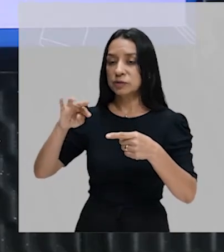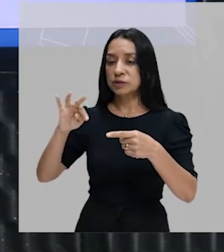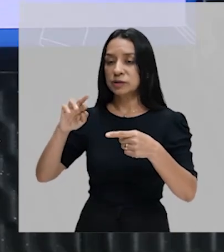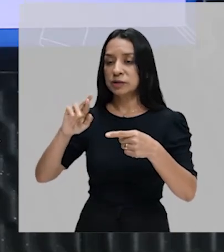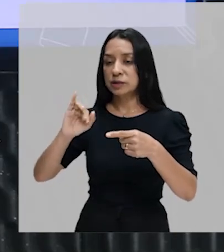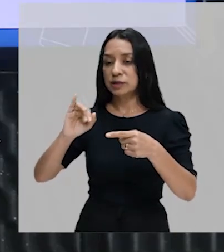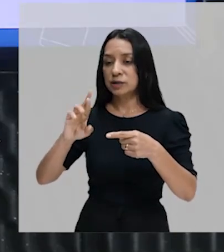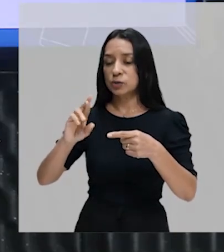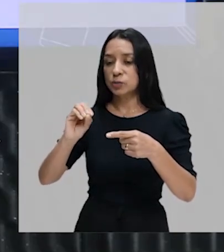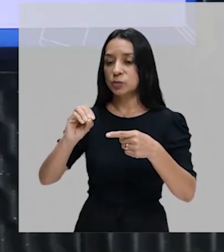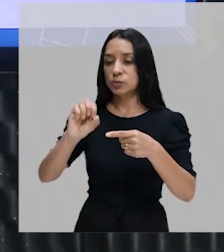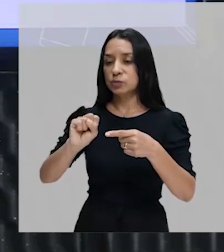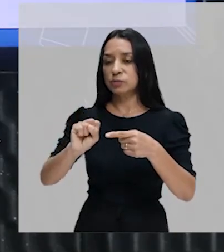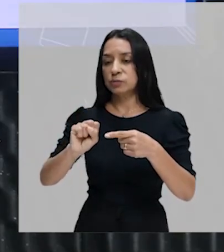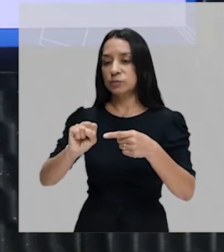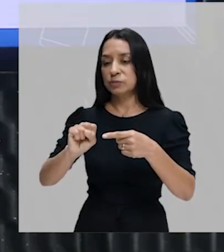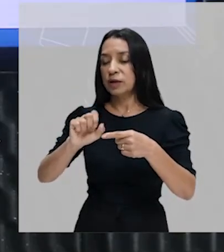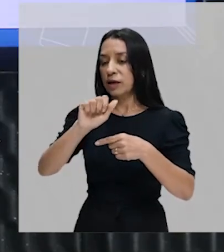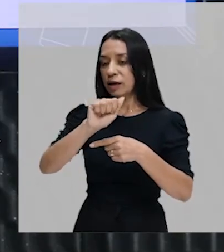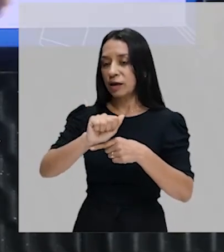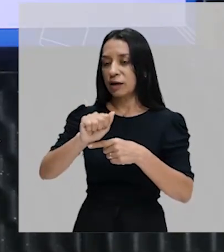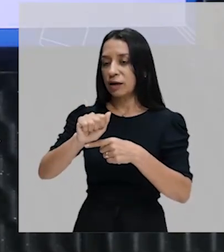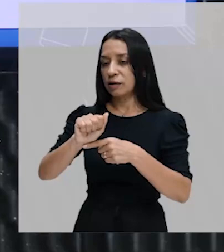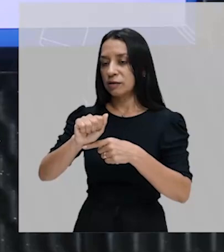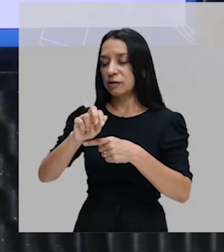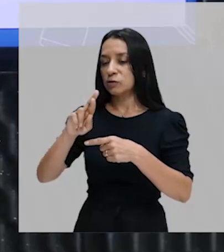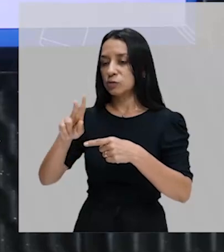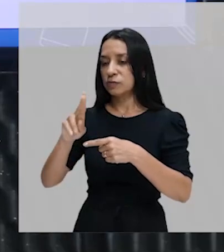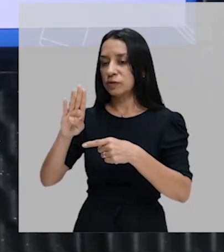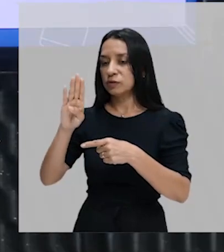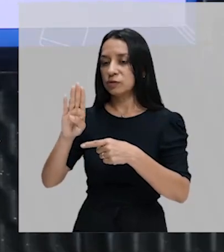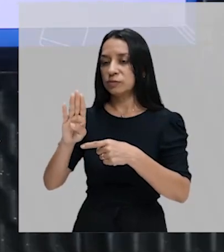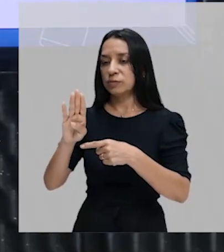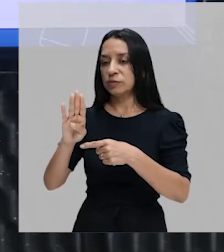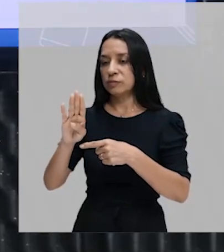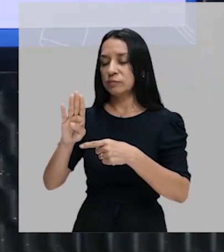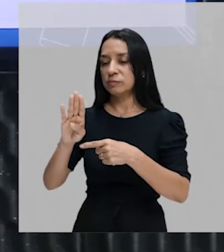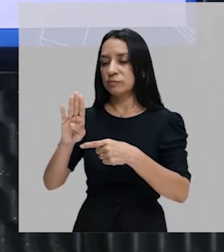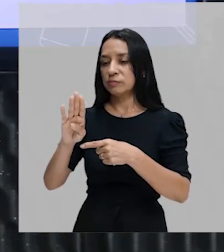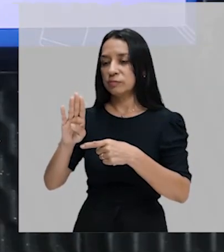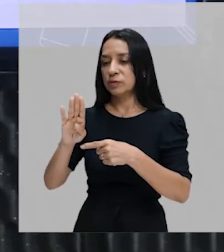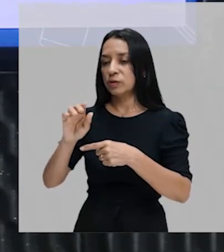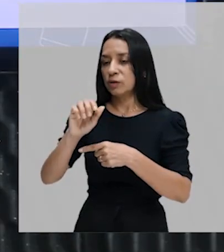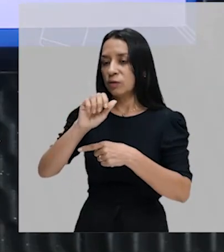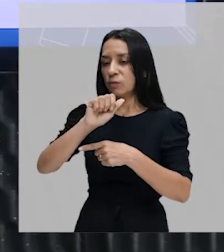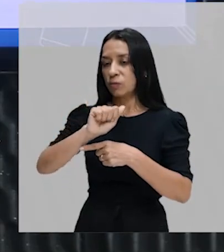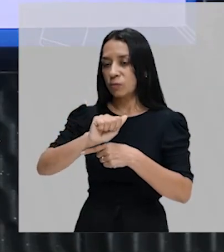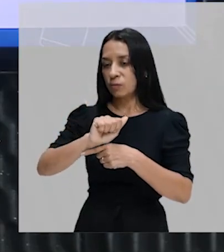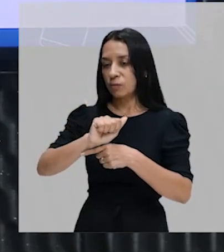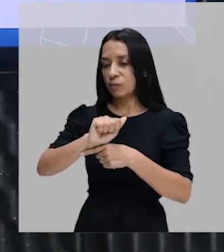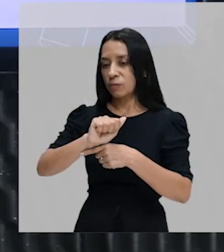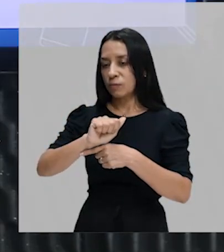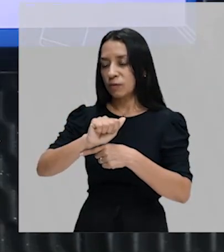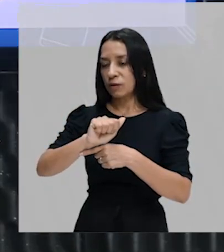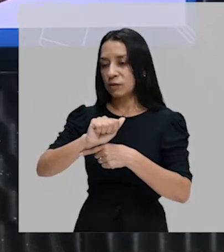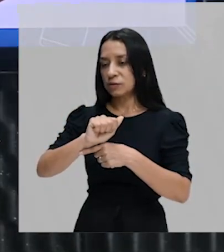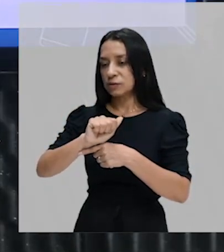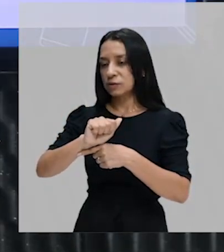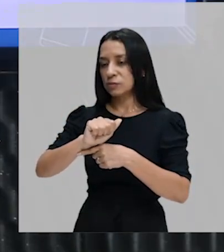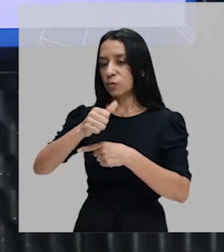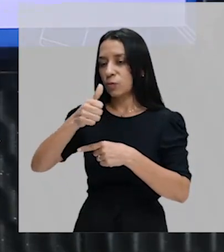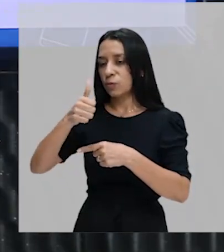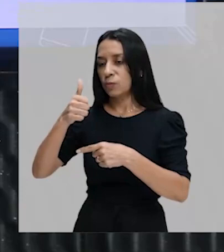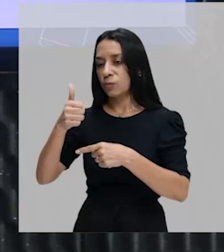A diferente de B, e o detalhe... O A está compreendido entre 1 e 4